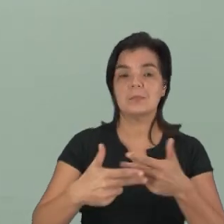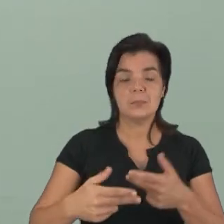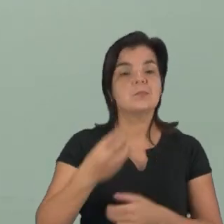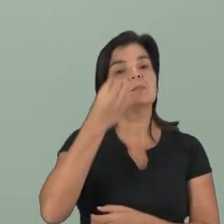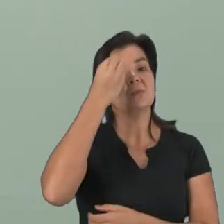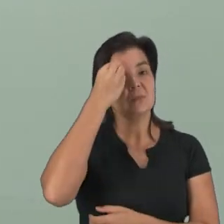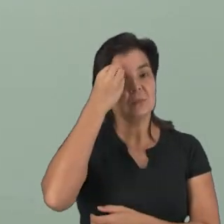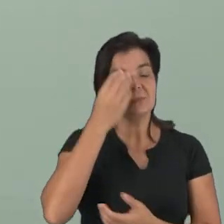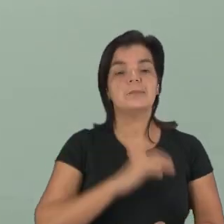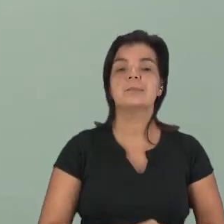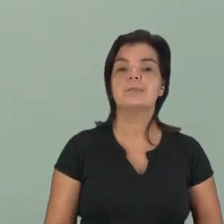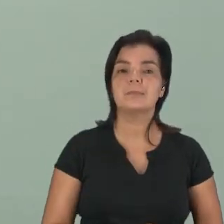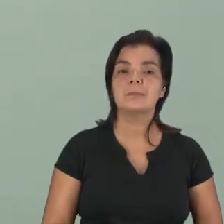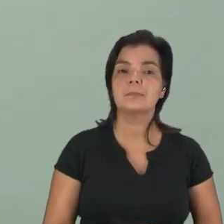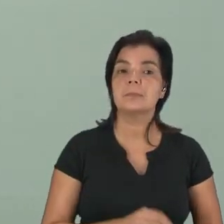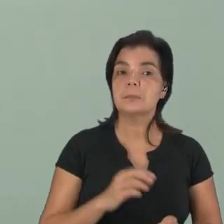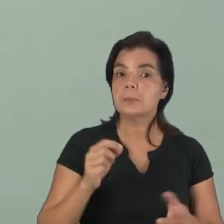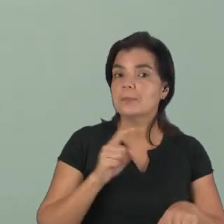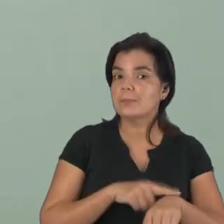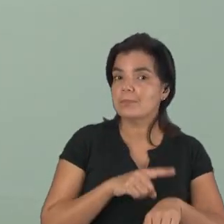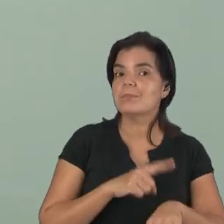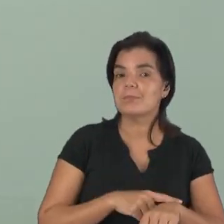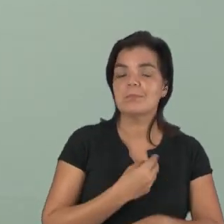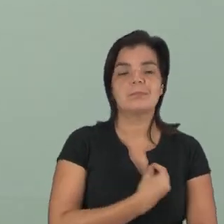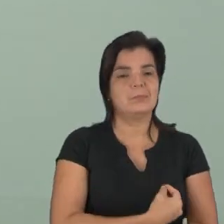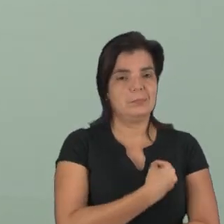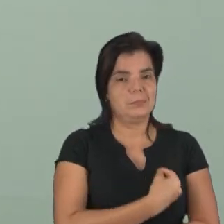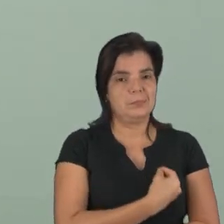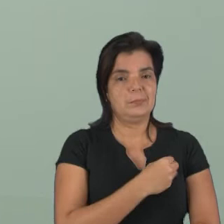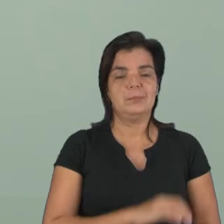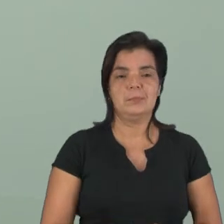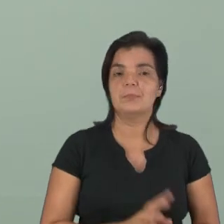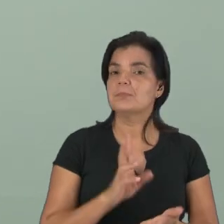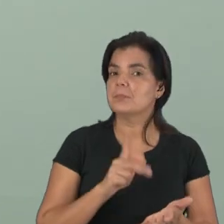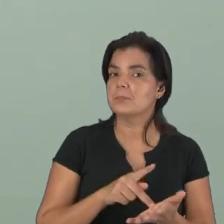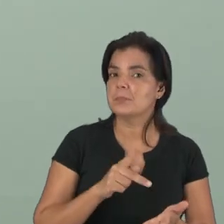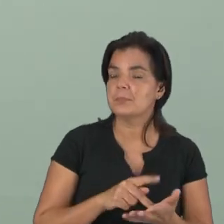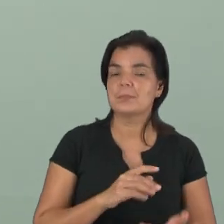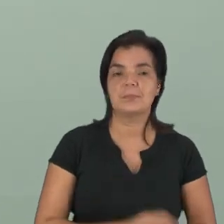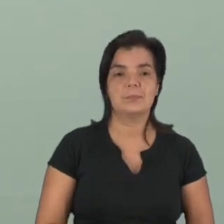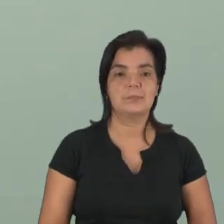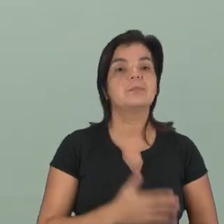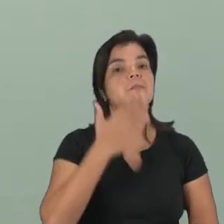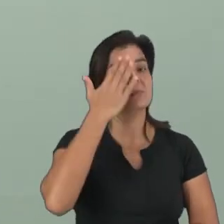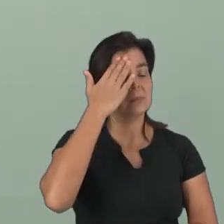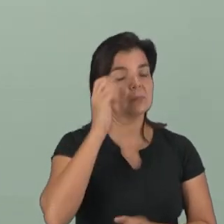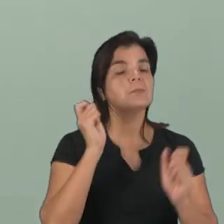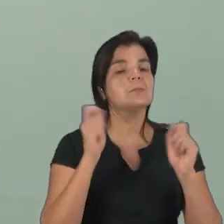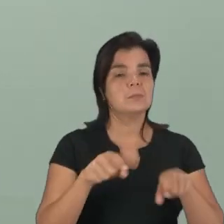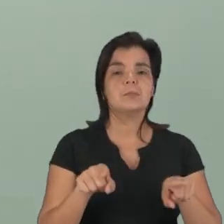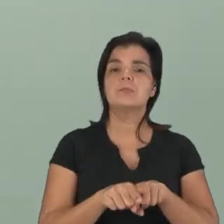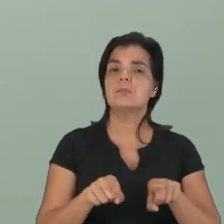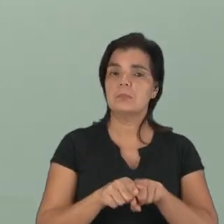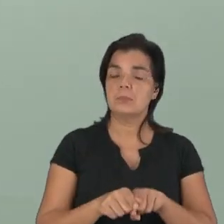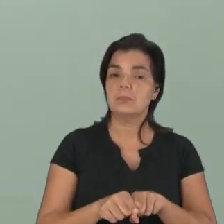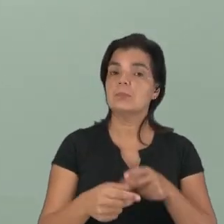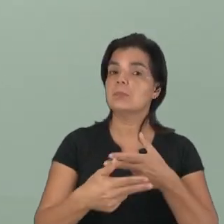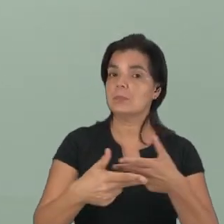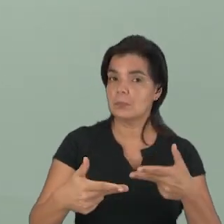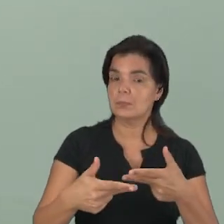nós guardamos em nossa memória muitos momentos da nossa vida não é mesmo então nós sabemos que nós podemos fazer